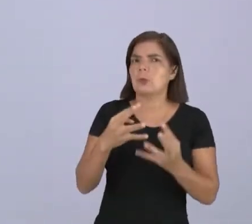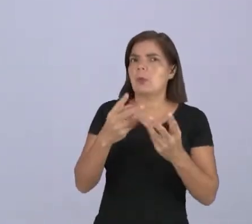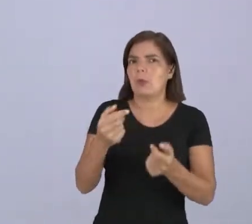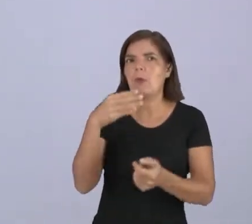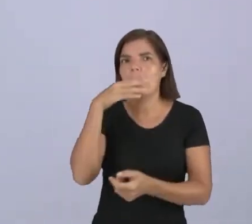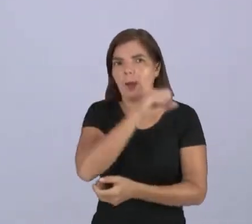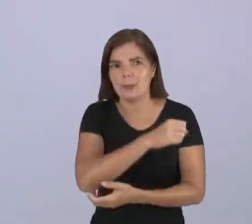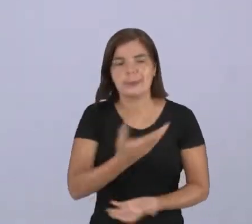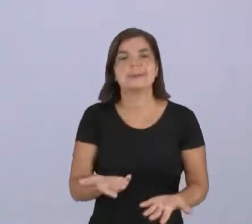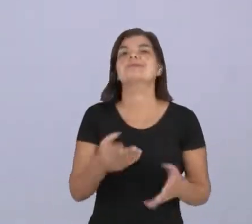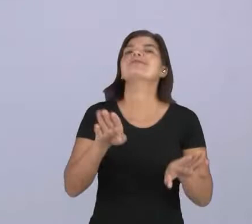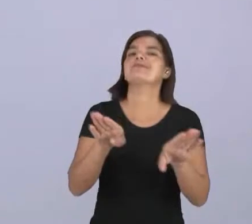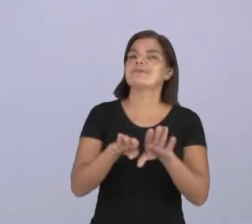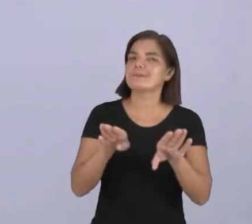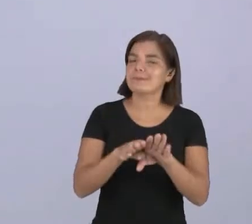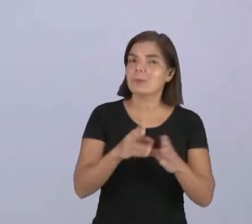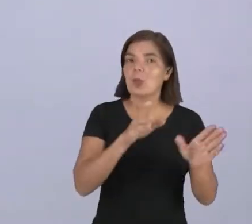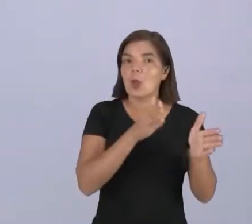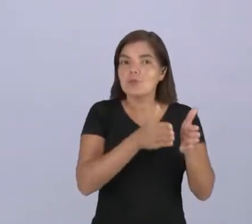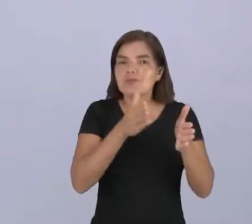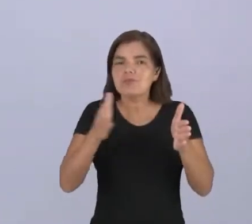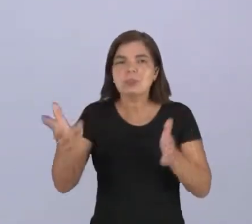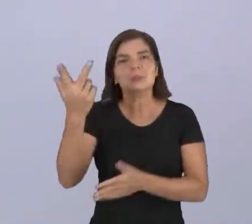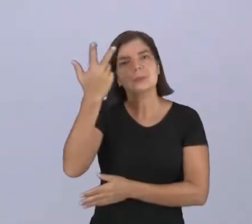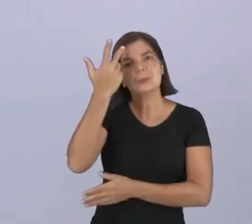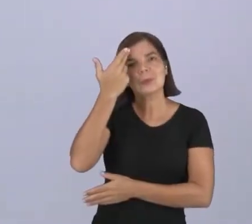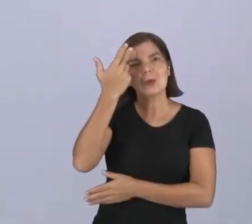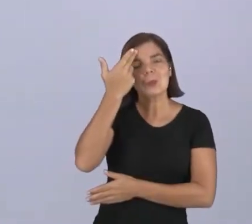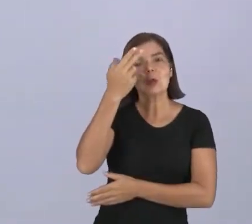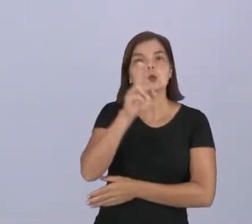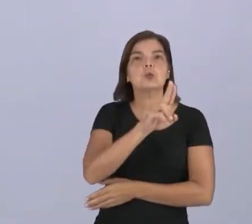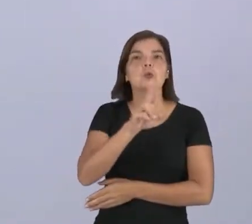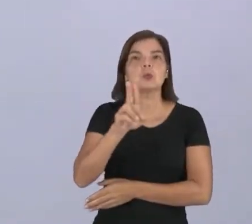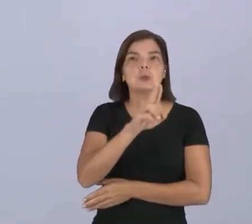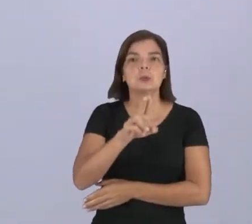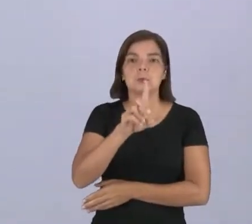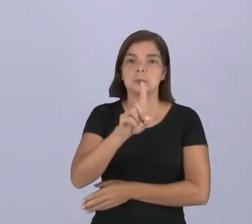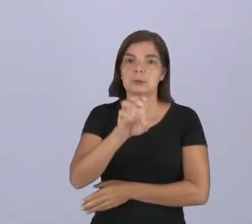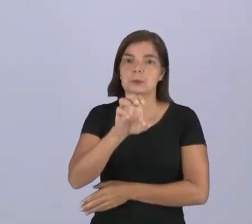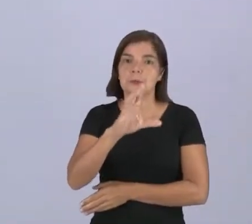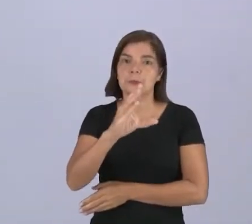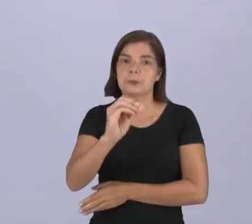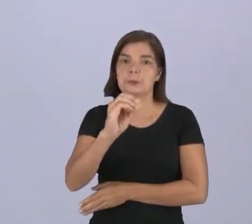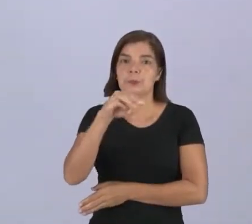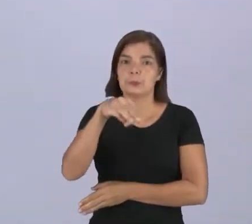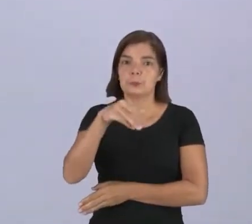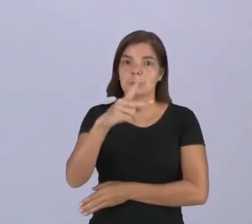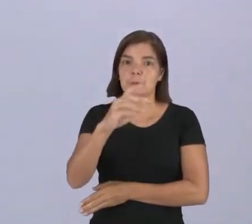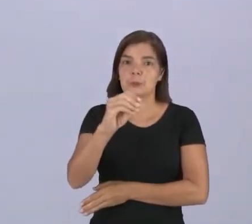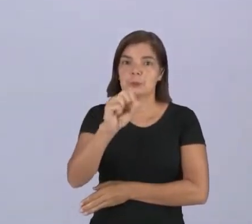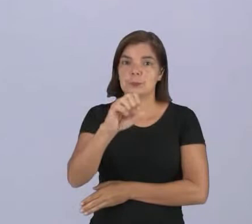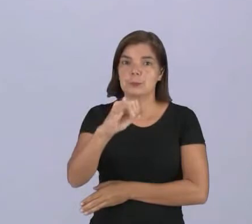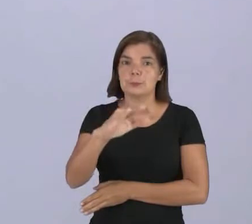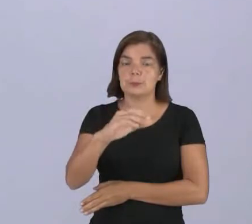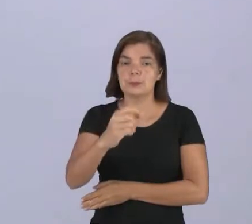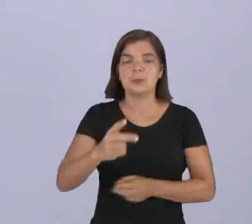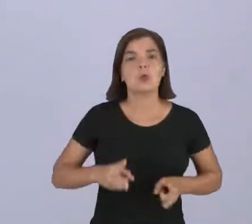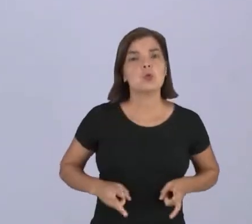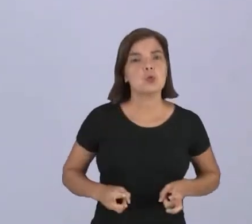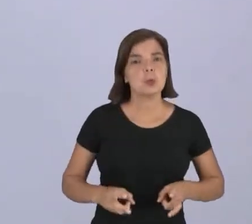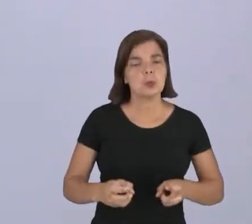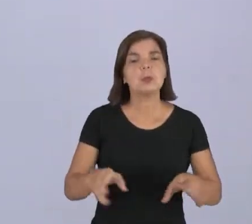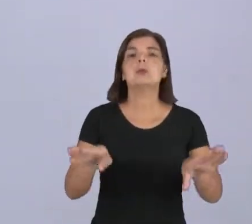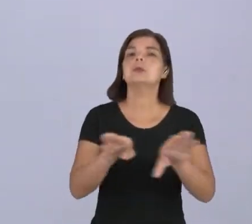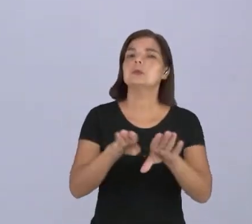tempo? Esse é um processo natural, que é um processo chamado de decomposição, que as bactérias e os fungos têm que